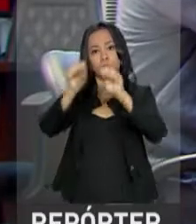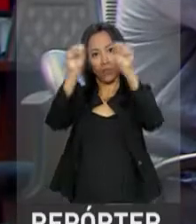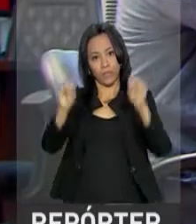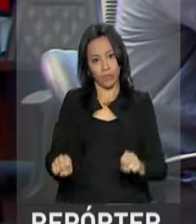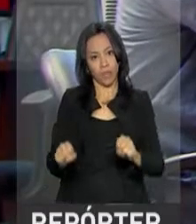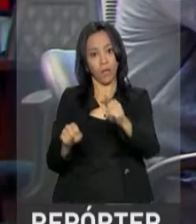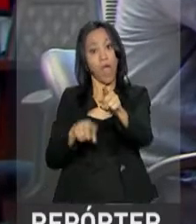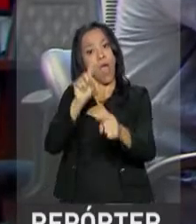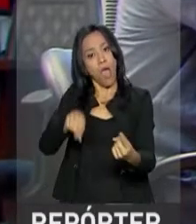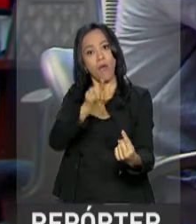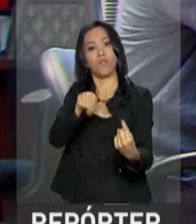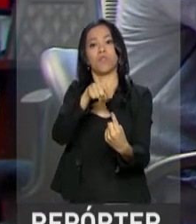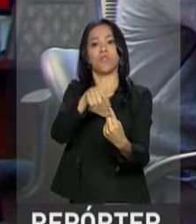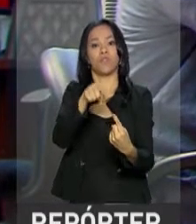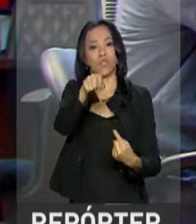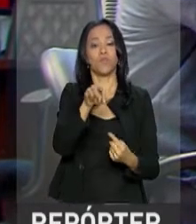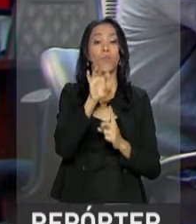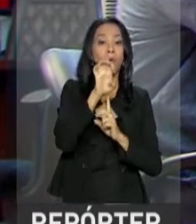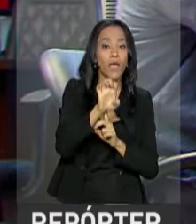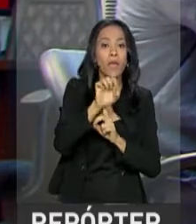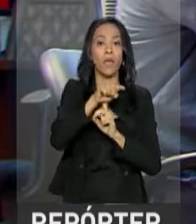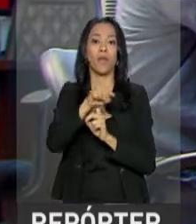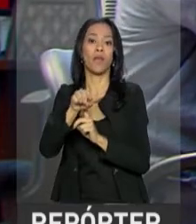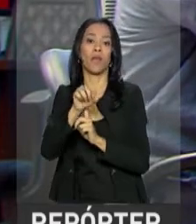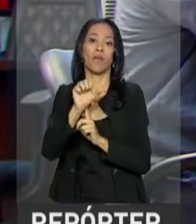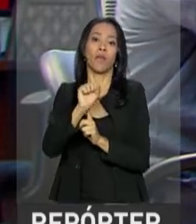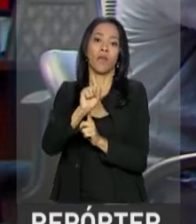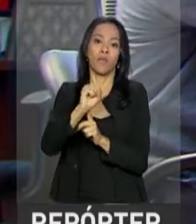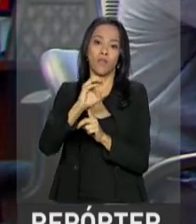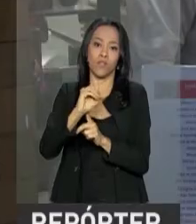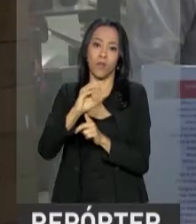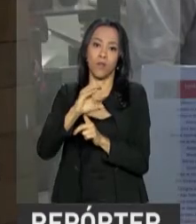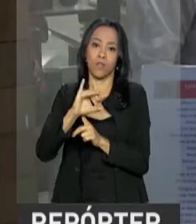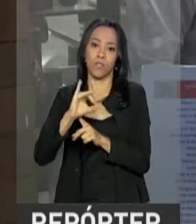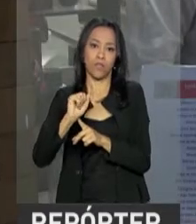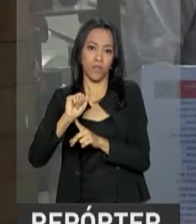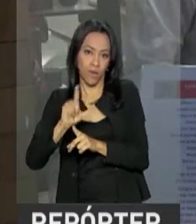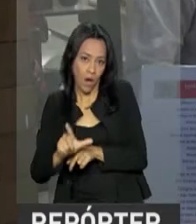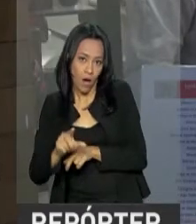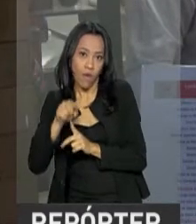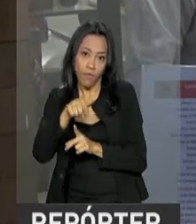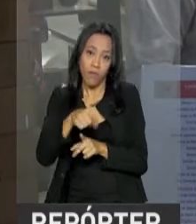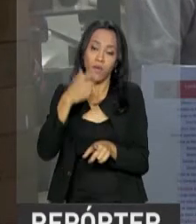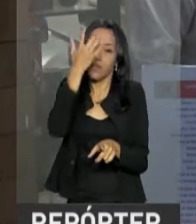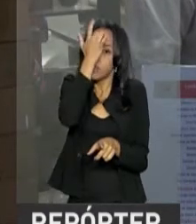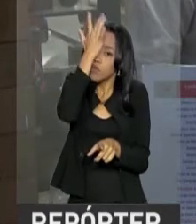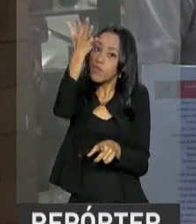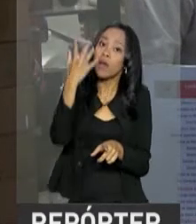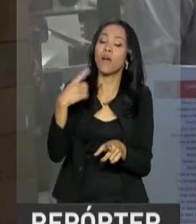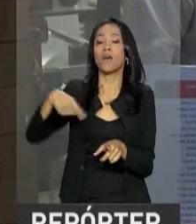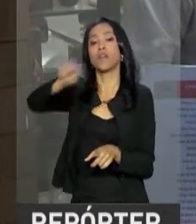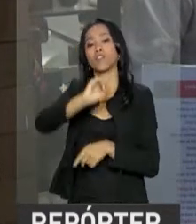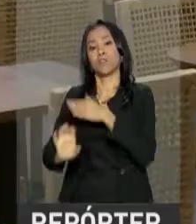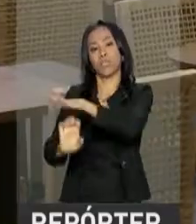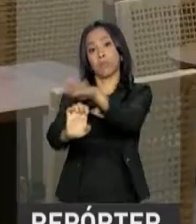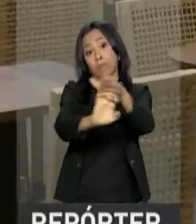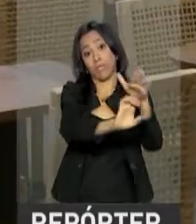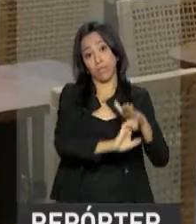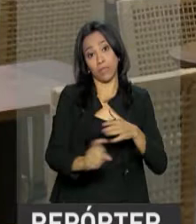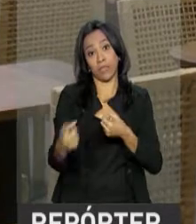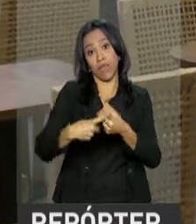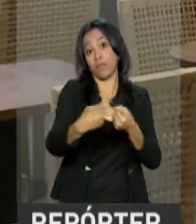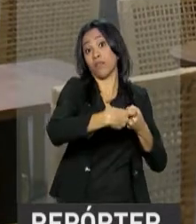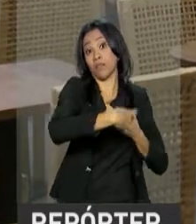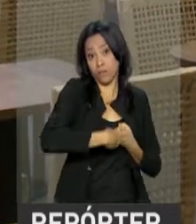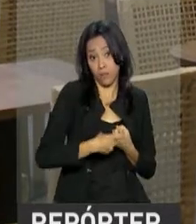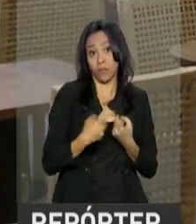objetivo do e social além de facilitar o cumprimento das obrigações por parte das empresas cadastradas o sistema